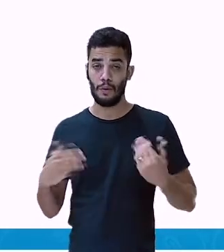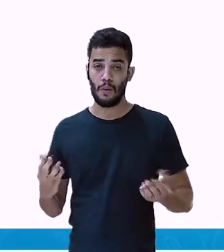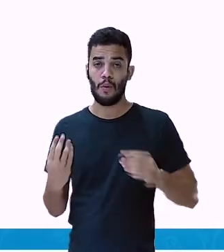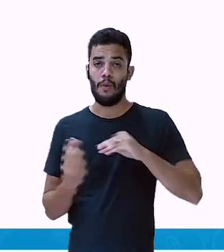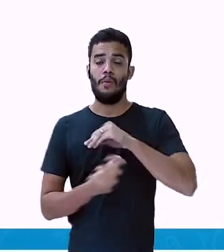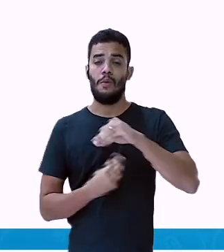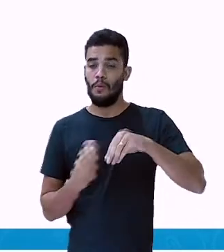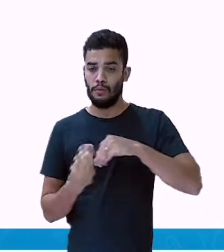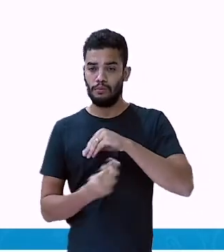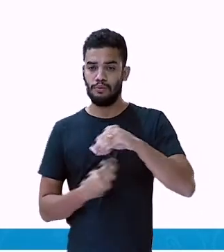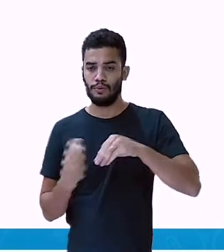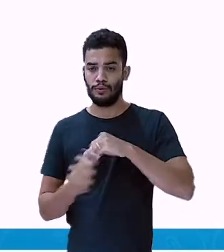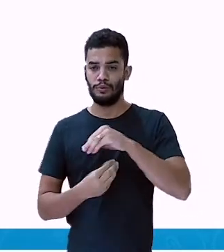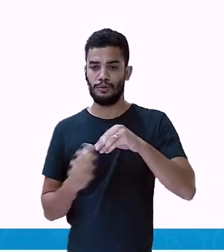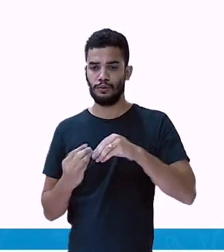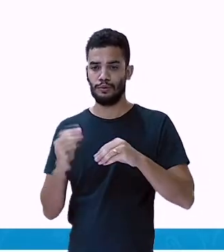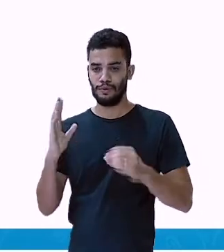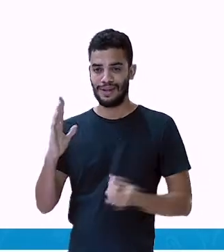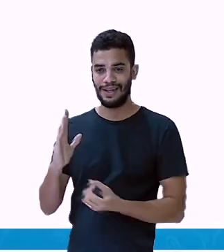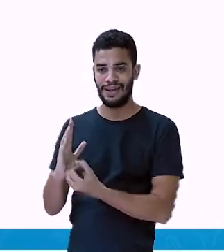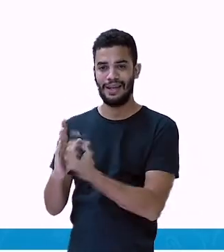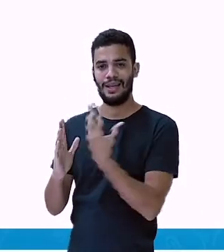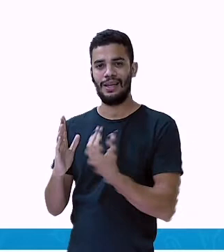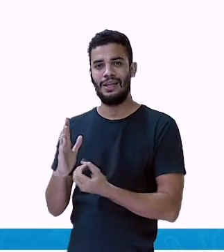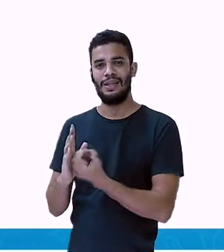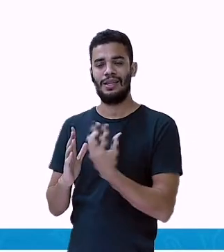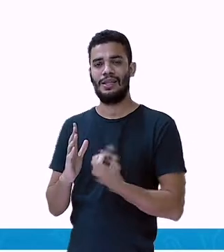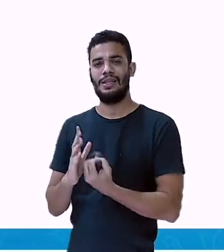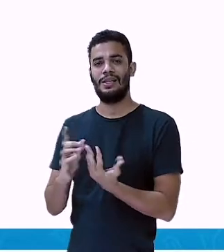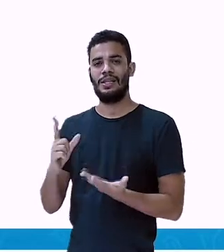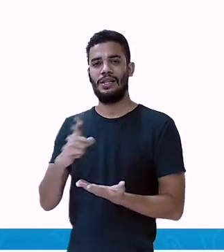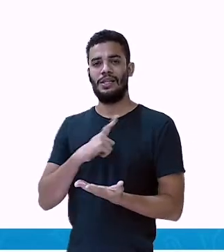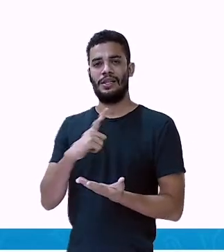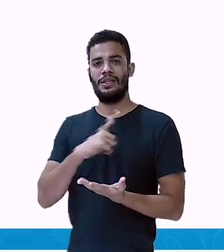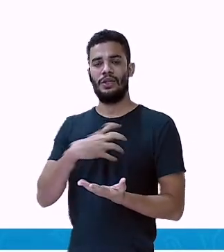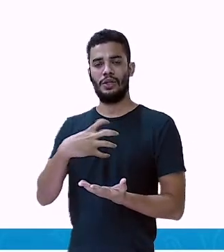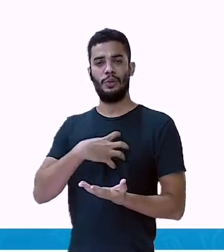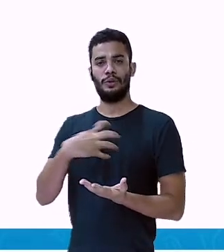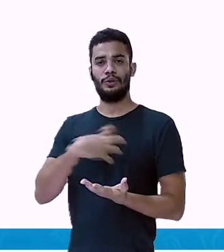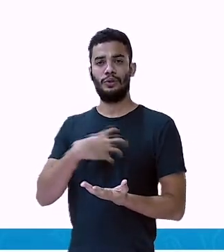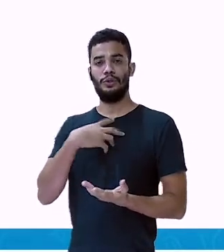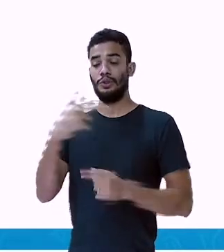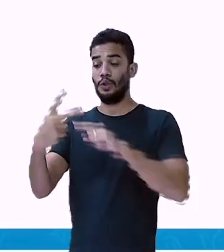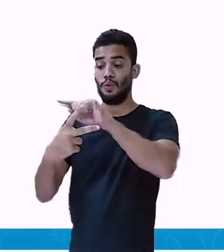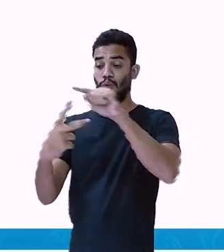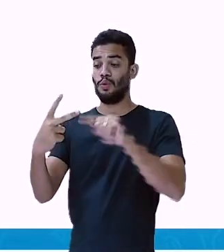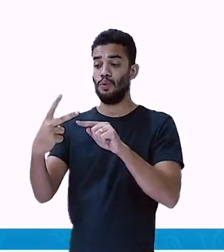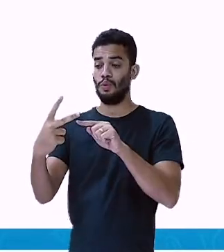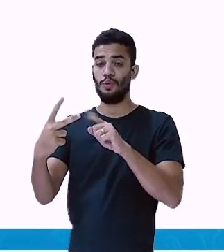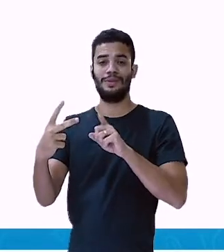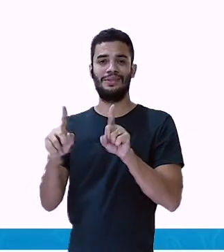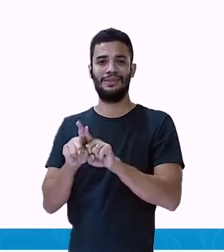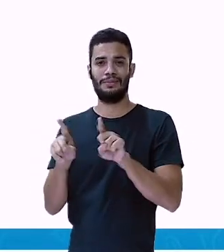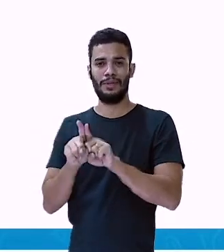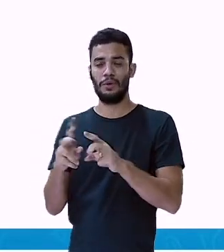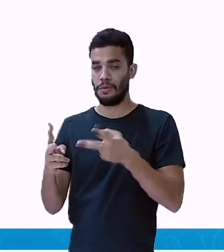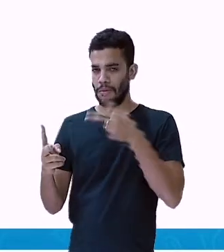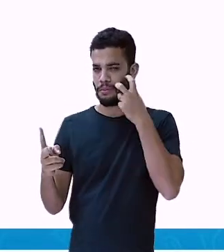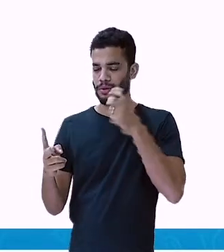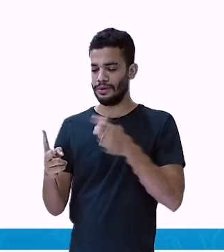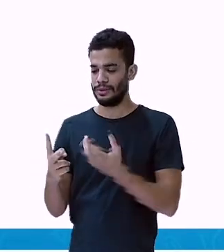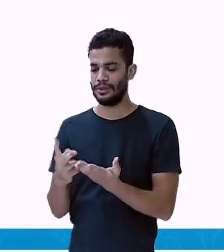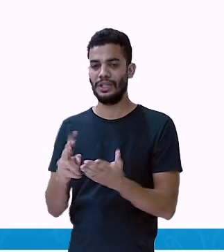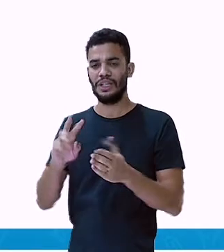do tipo coloide e do tipo suspensão. Onde que está a diferença? Vamos pegar